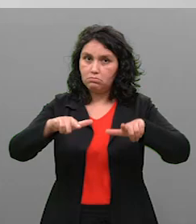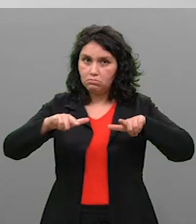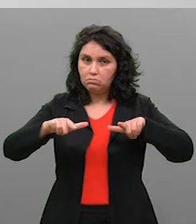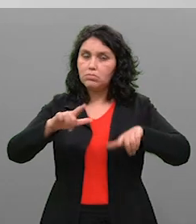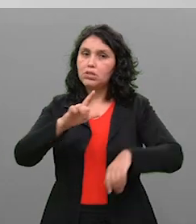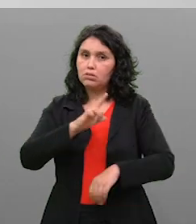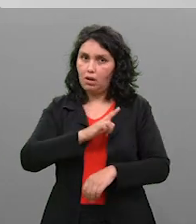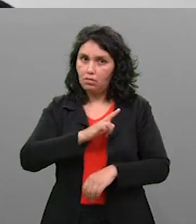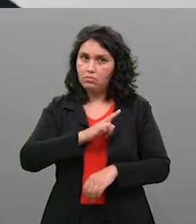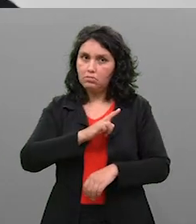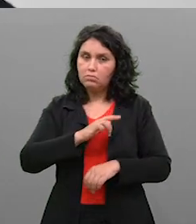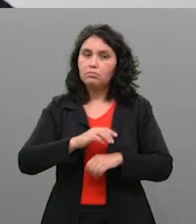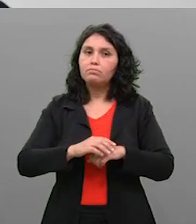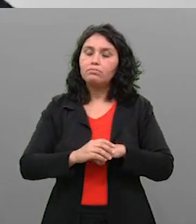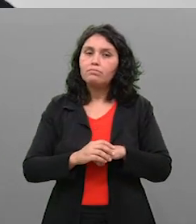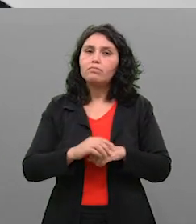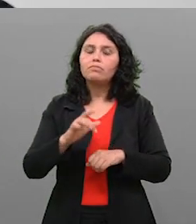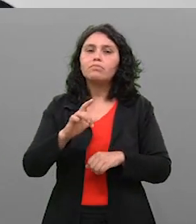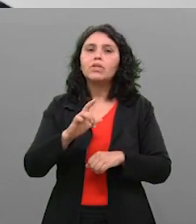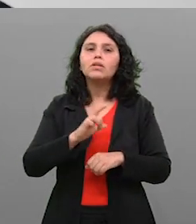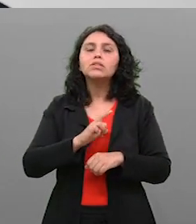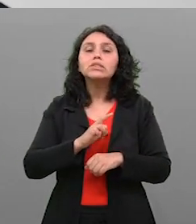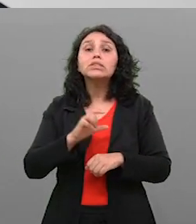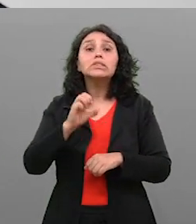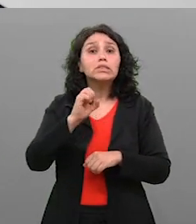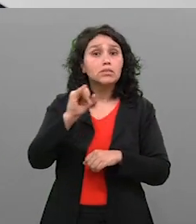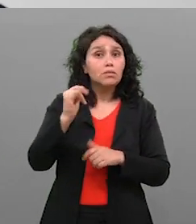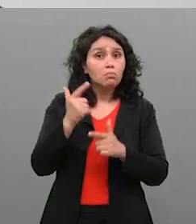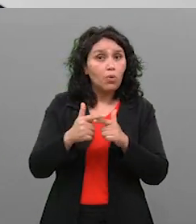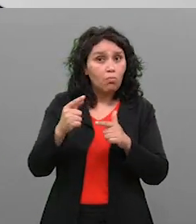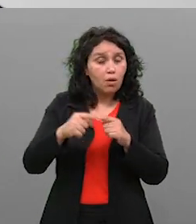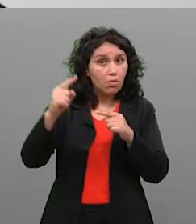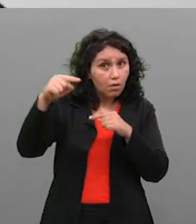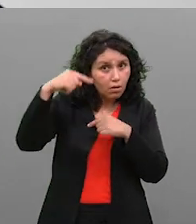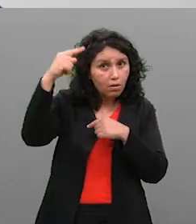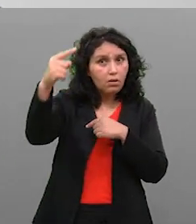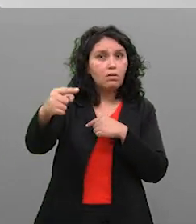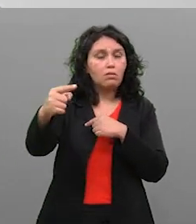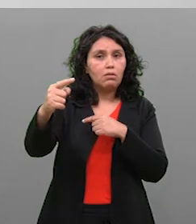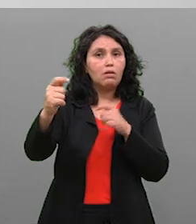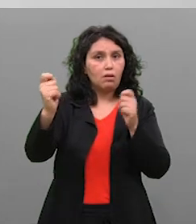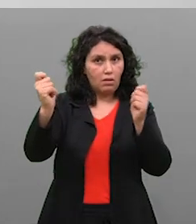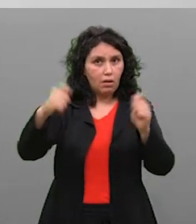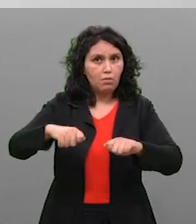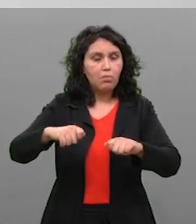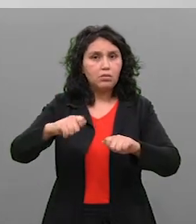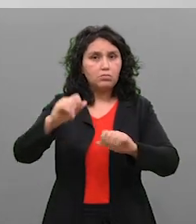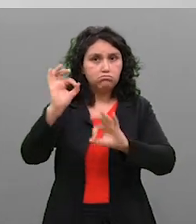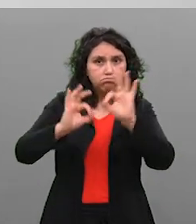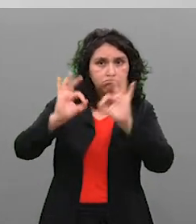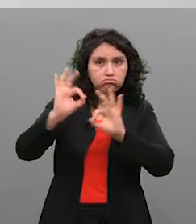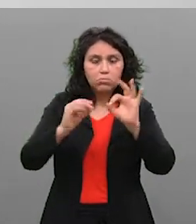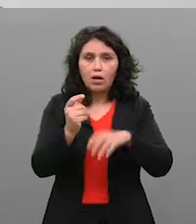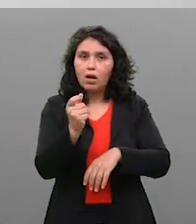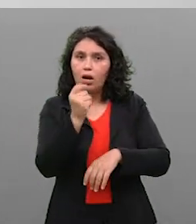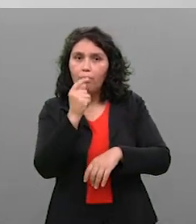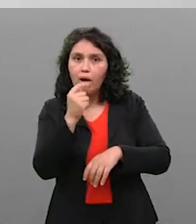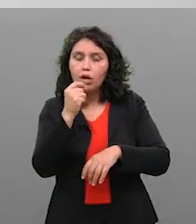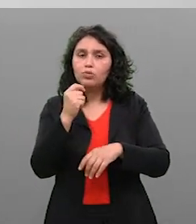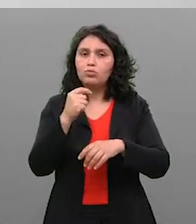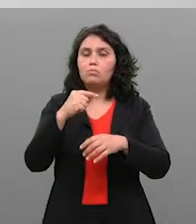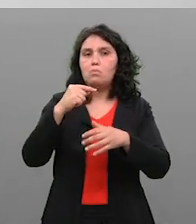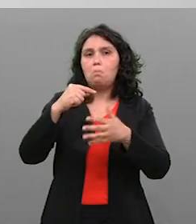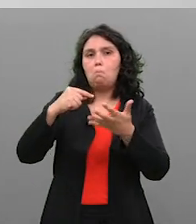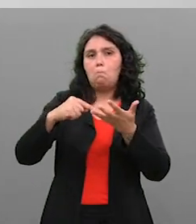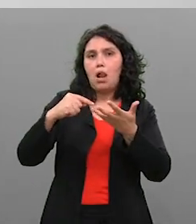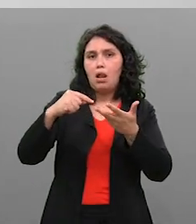esse tipo de procedimento. Segundo, ela tem capacidade para tratar as complicações que esse procedimento pode gerar. Então, a gente não